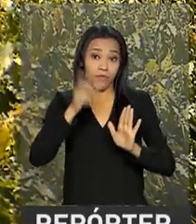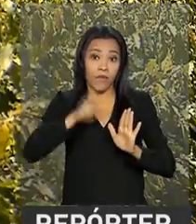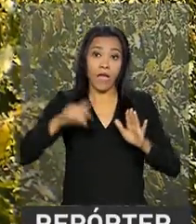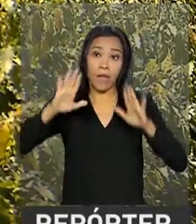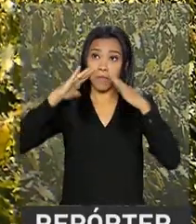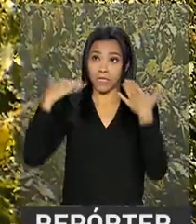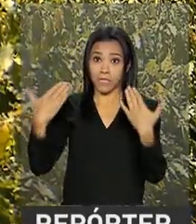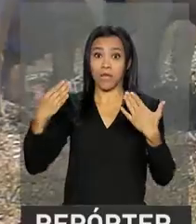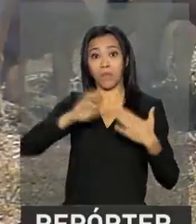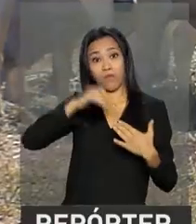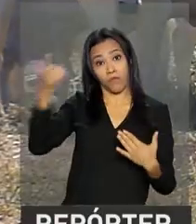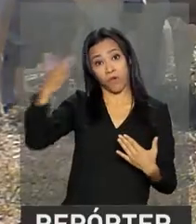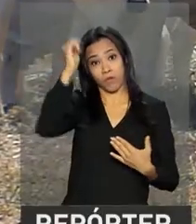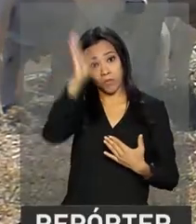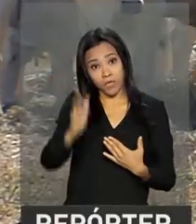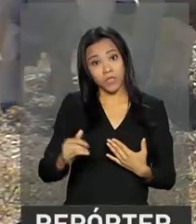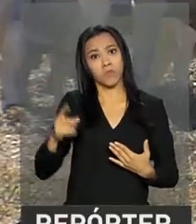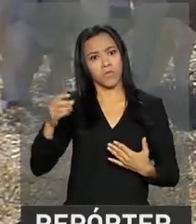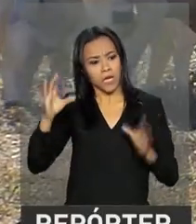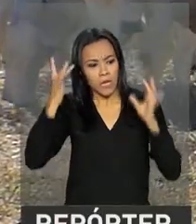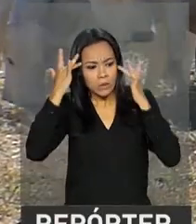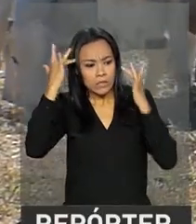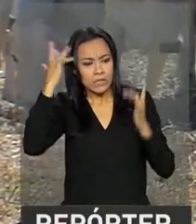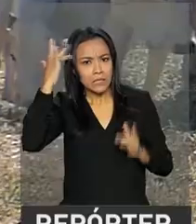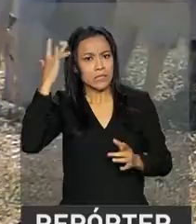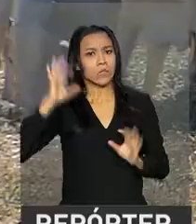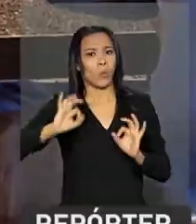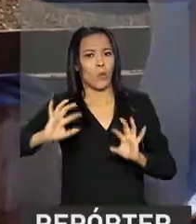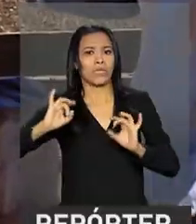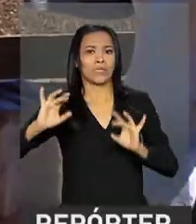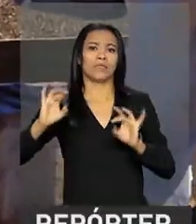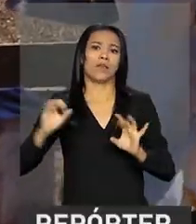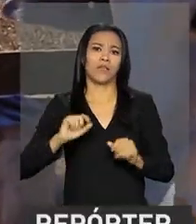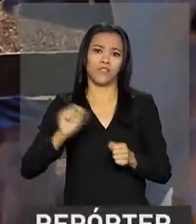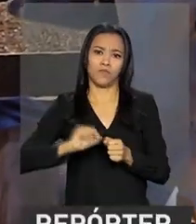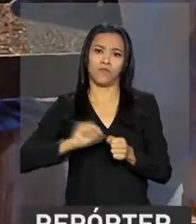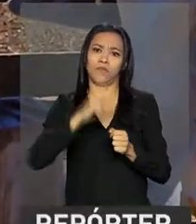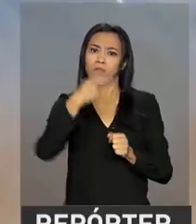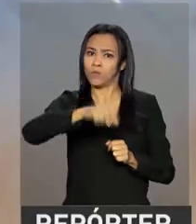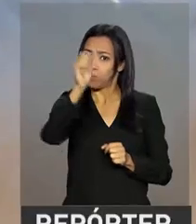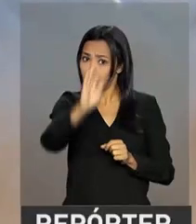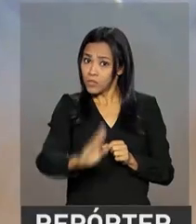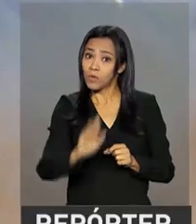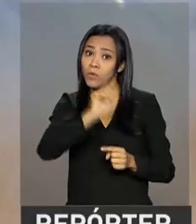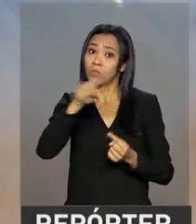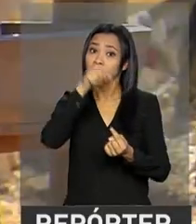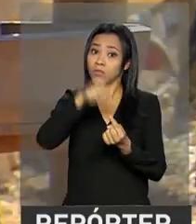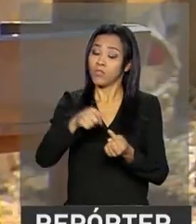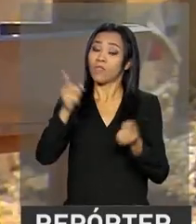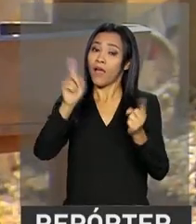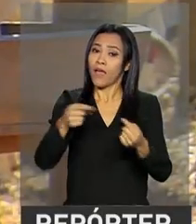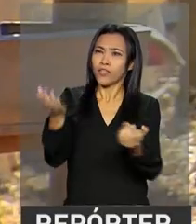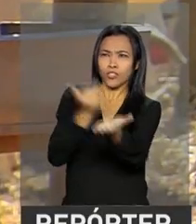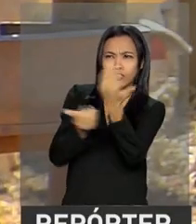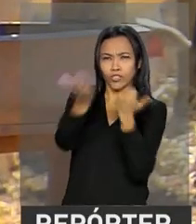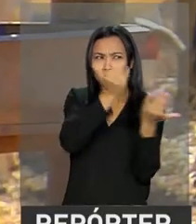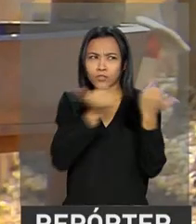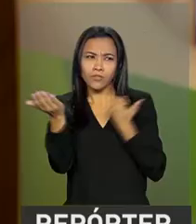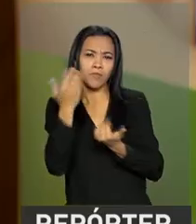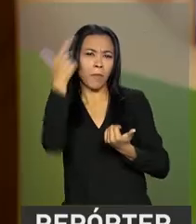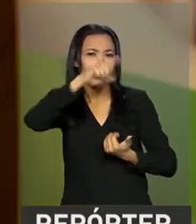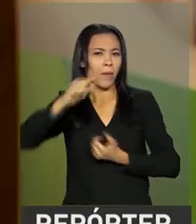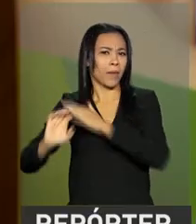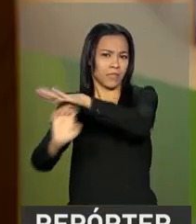externo a qualidade ea sustentabilidade dos produtos produzidos no brasil com o objetivo de atrair novos parceiros comerciais